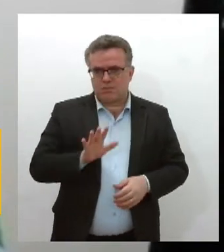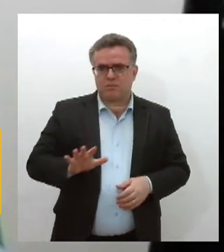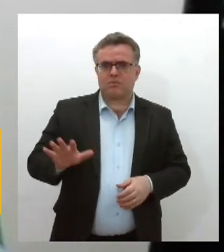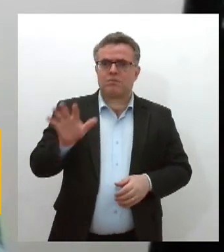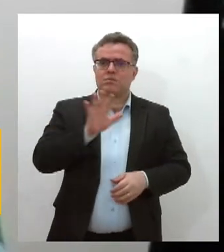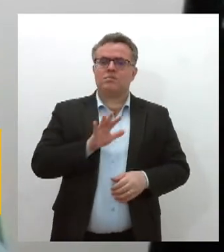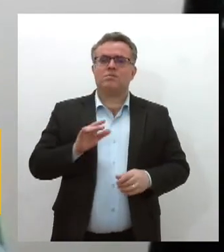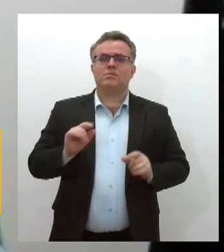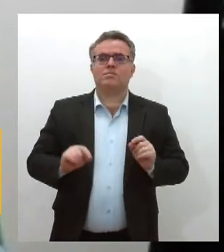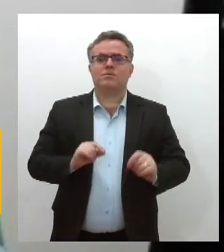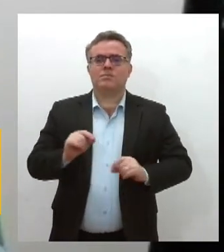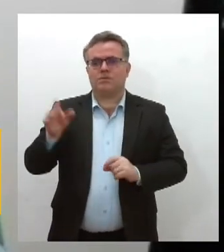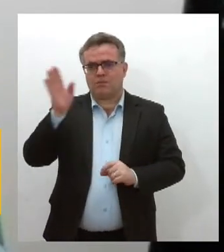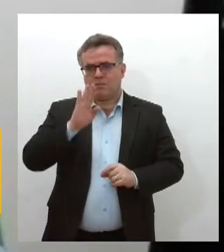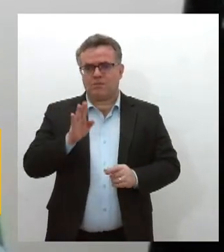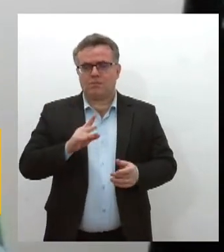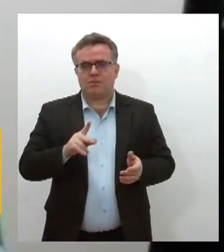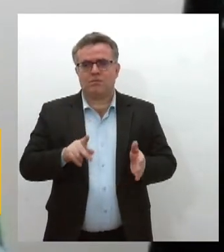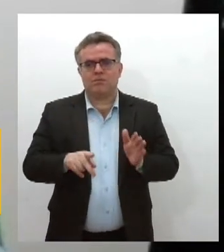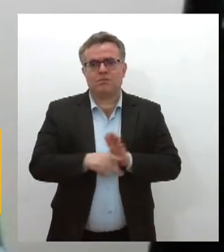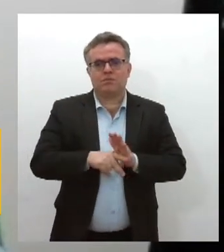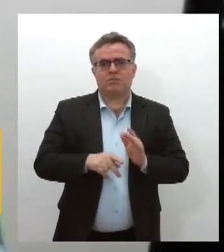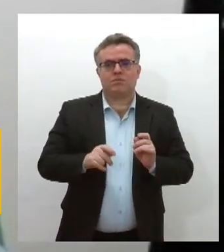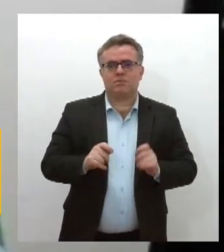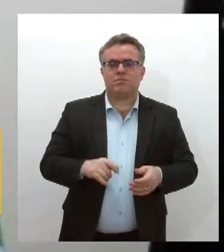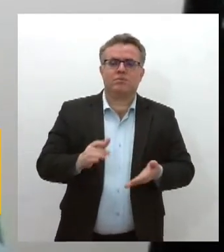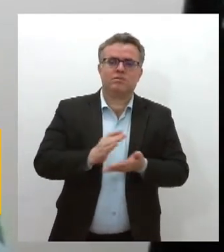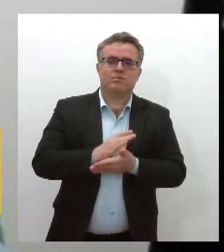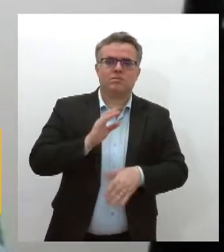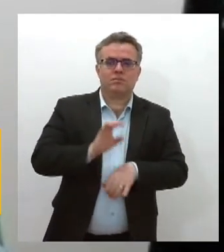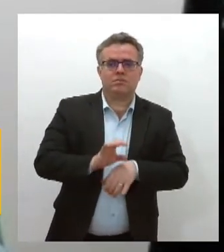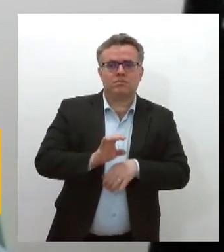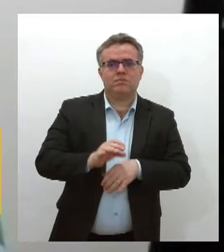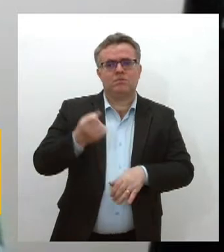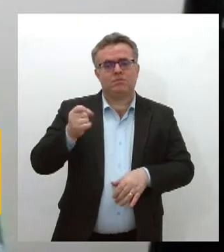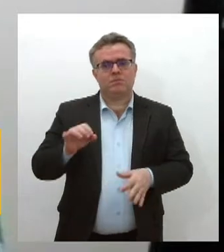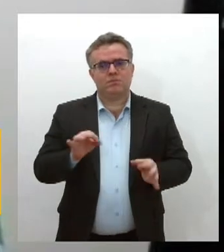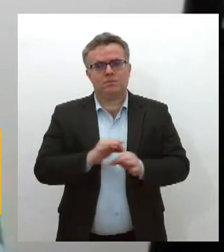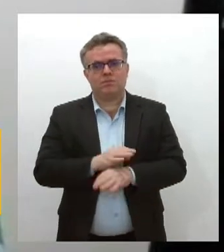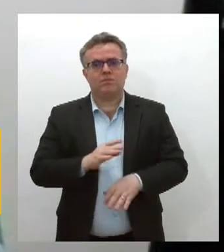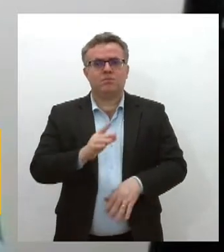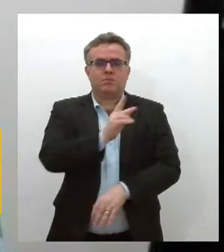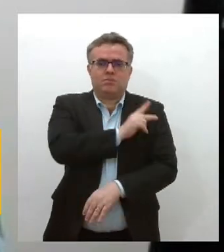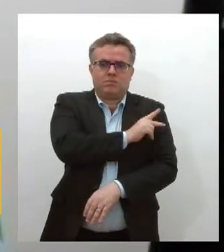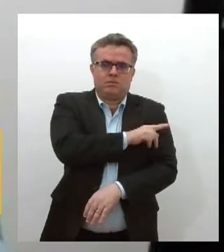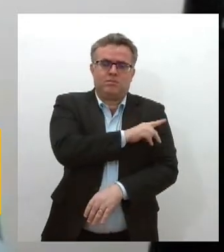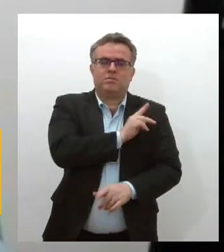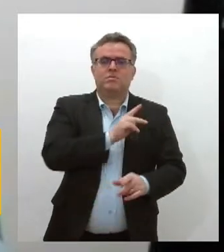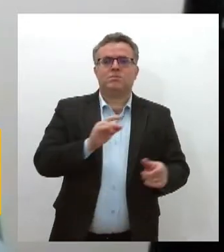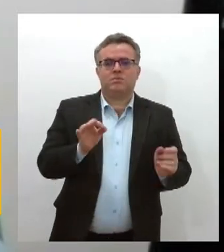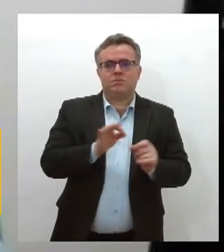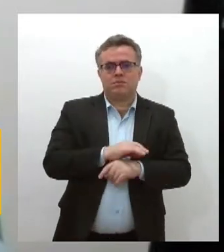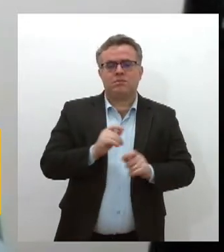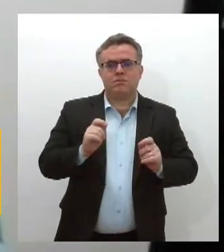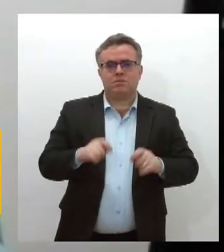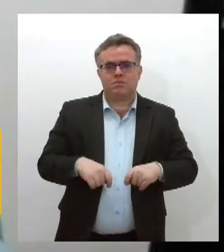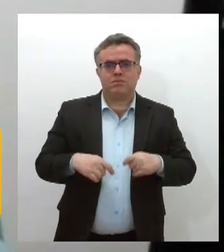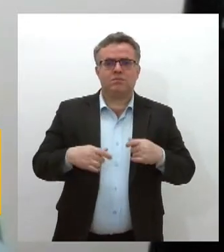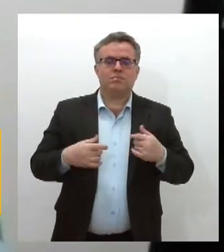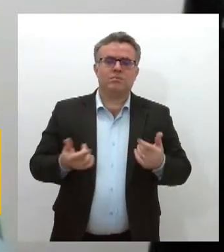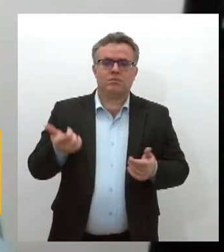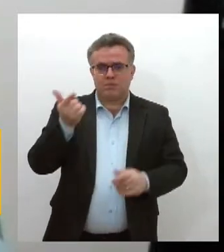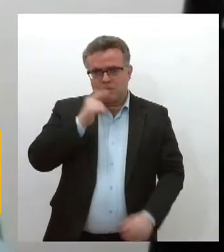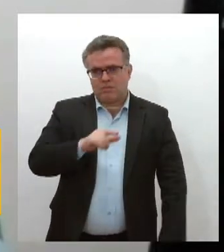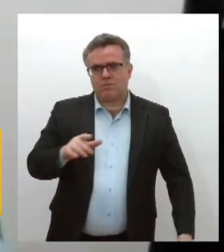acontece em todo o Brasil, mas alguns estados, como Sergipe, Piauí e outros estados, eles conseguem, com o empenho, encerrar a coleta